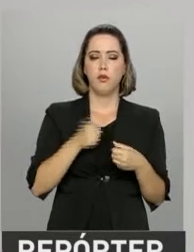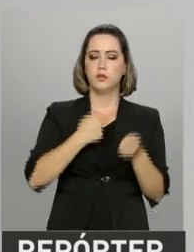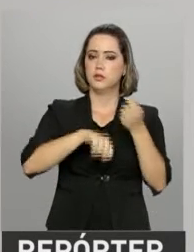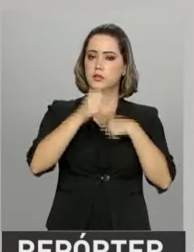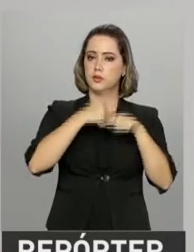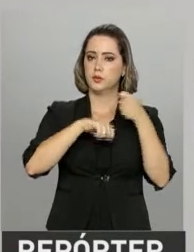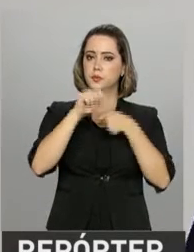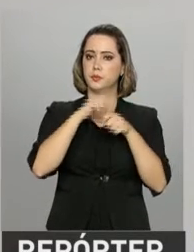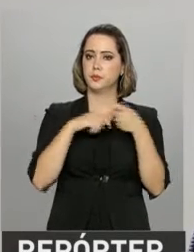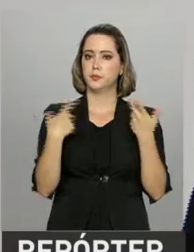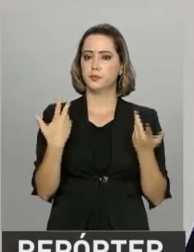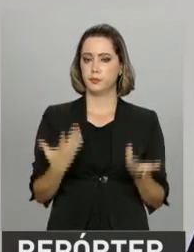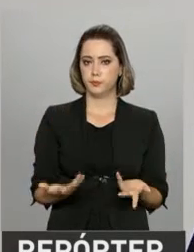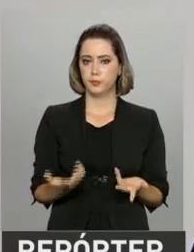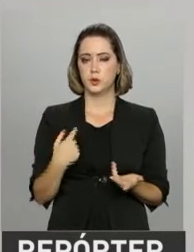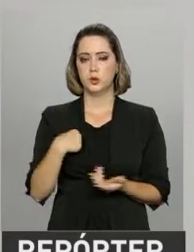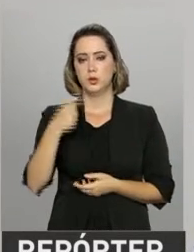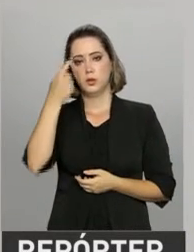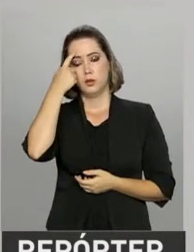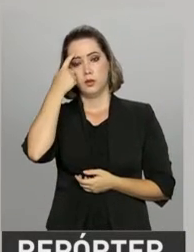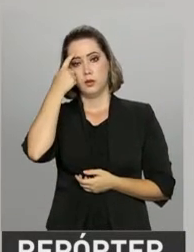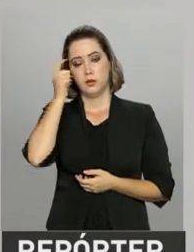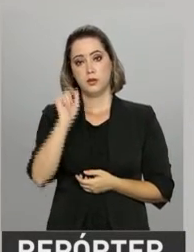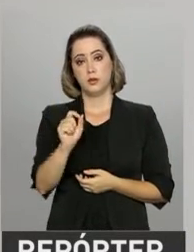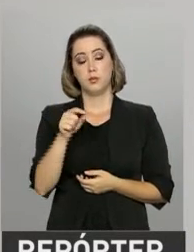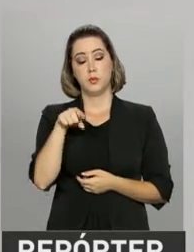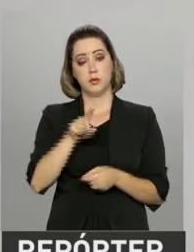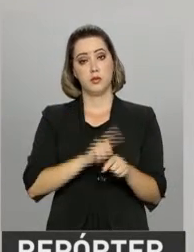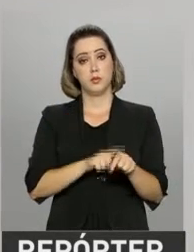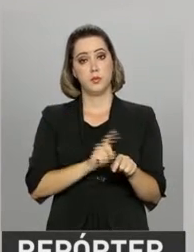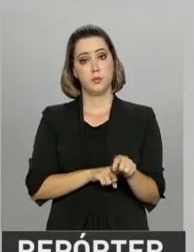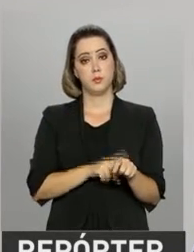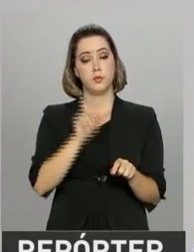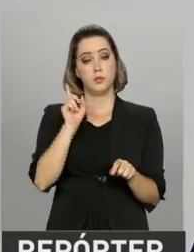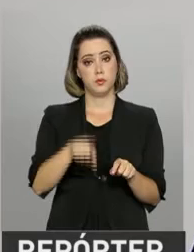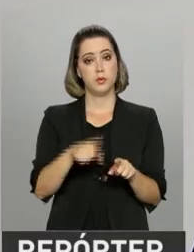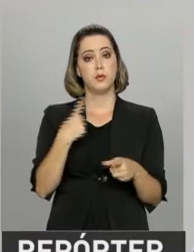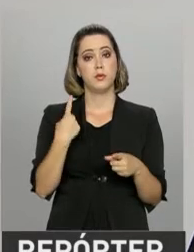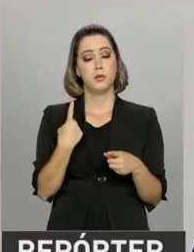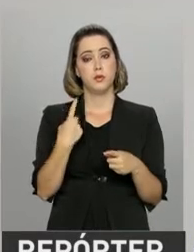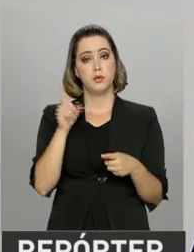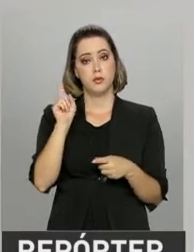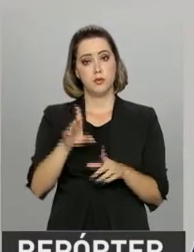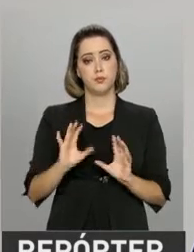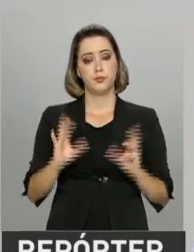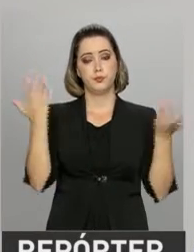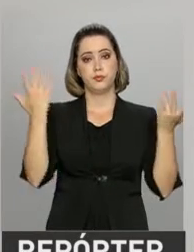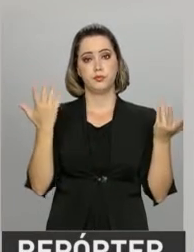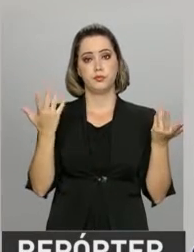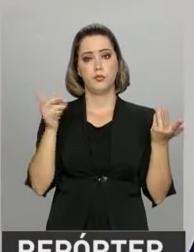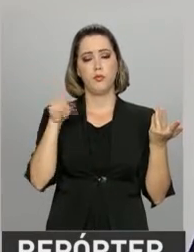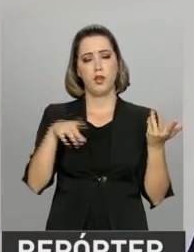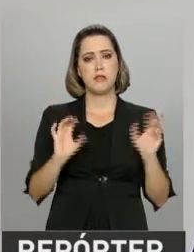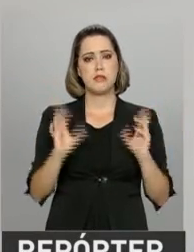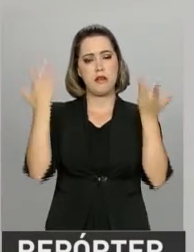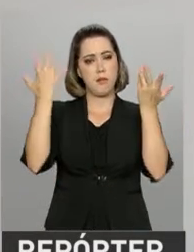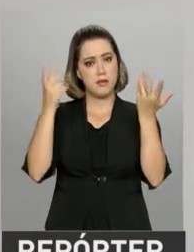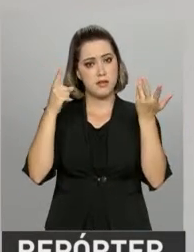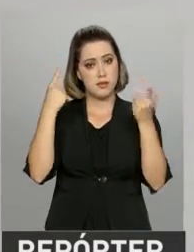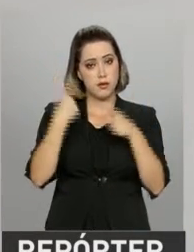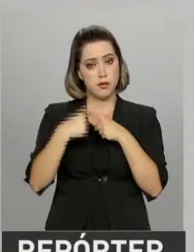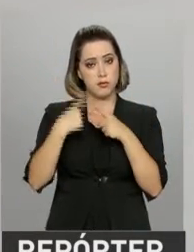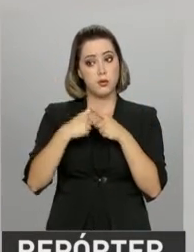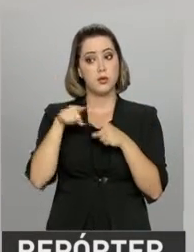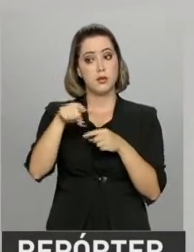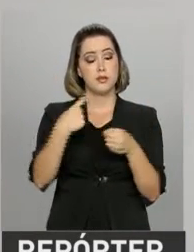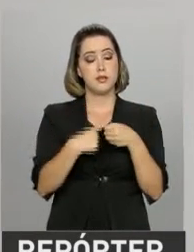eu eu penso que este este momento é a de ser um momento de celebração celebração por meio de